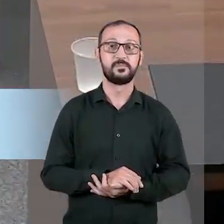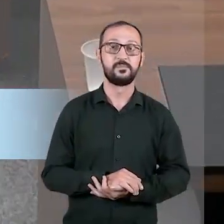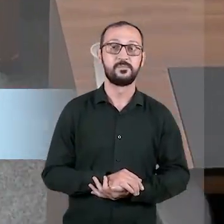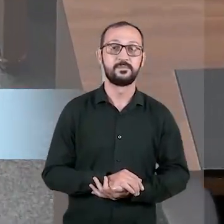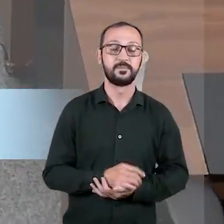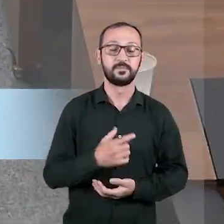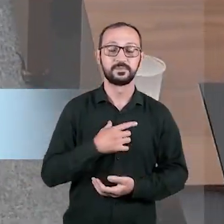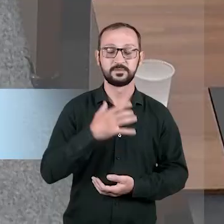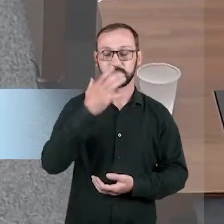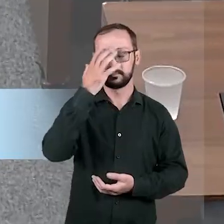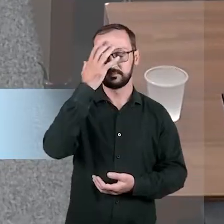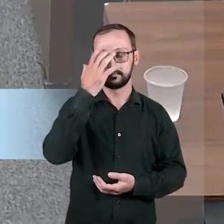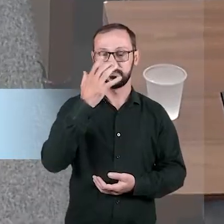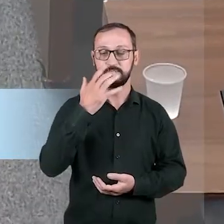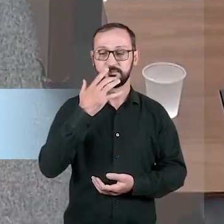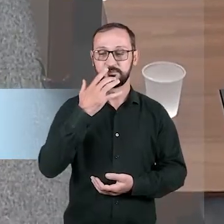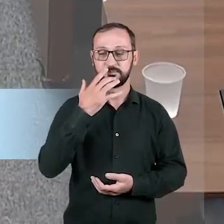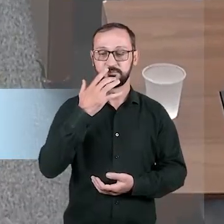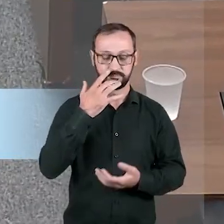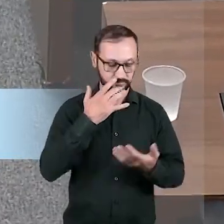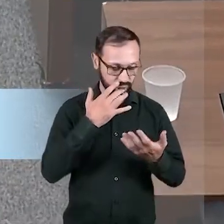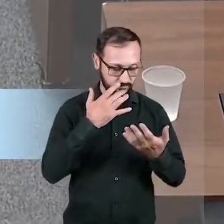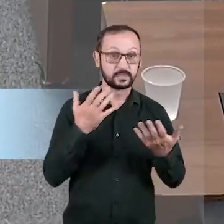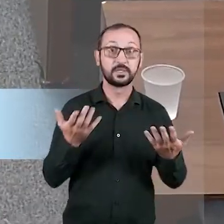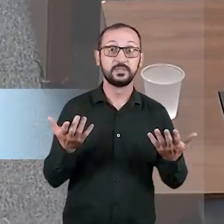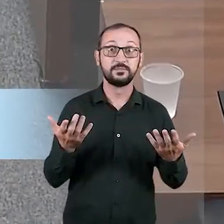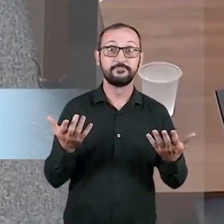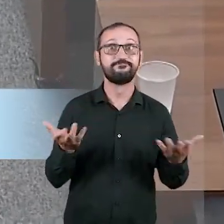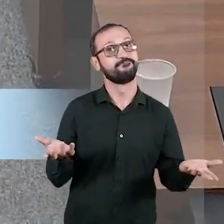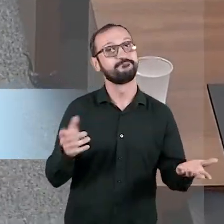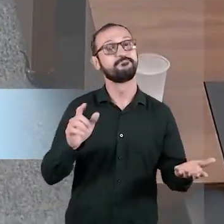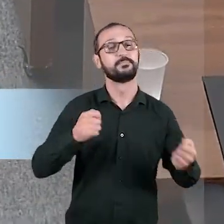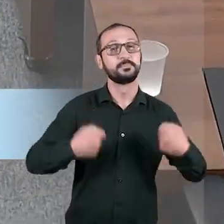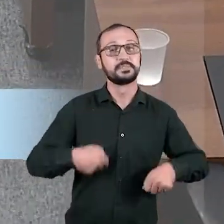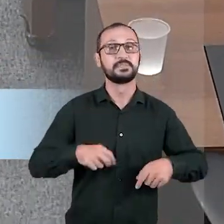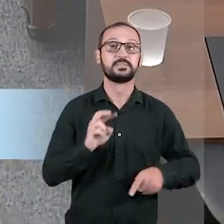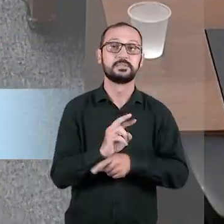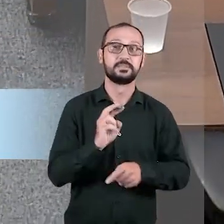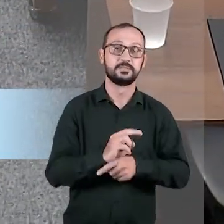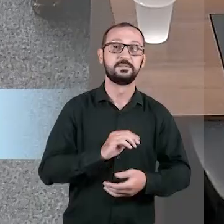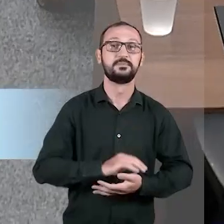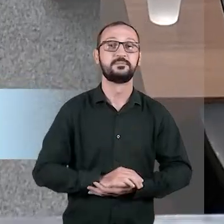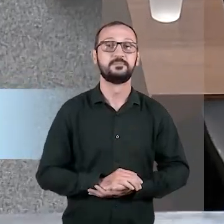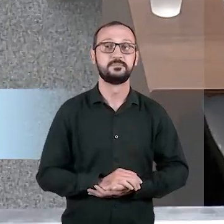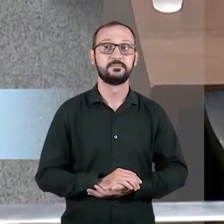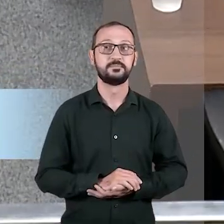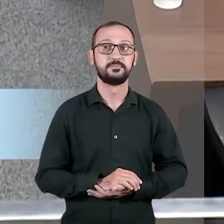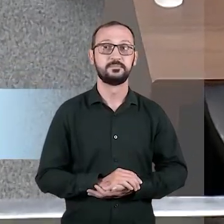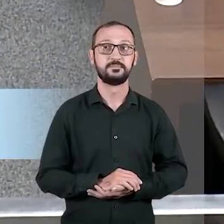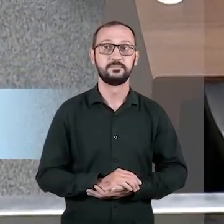se despersonifica, cadê você? Né? Então, é isso que a gente tem que cuidar, que são lutos, sim.